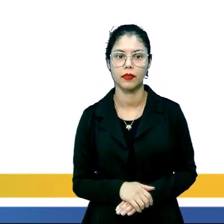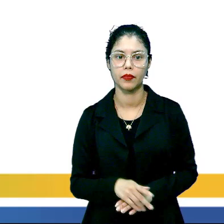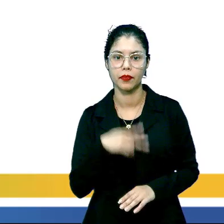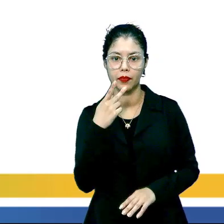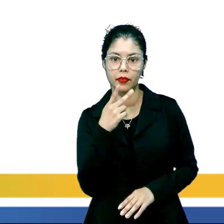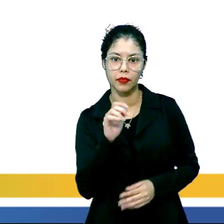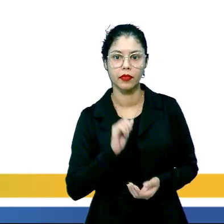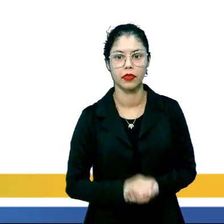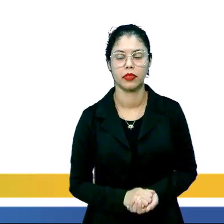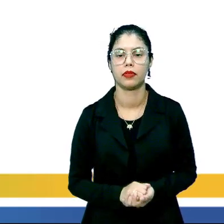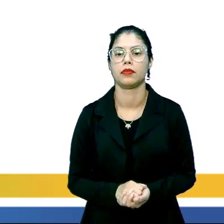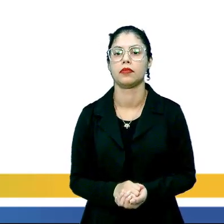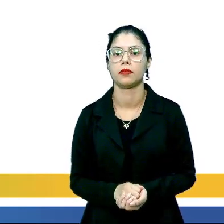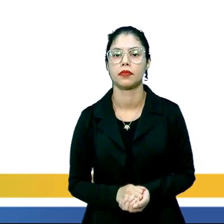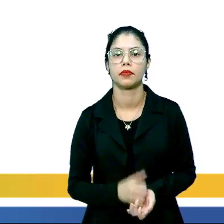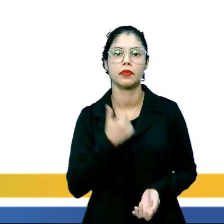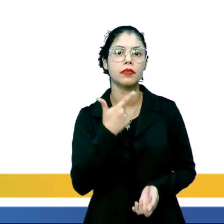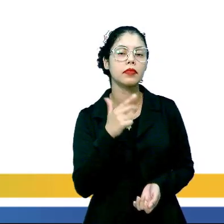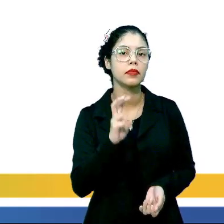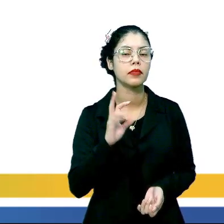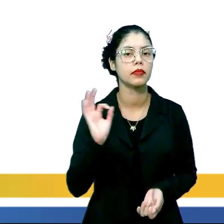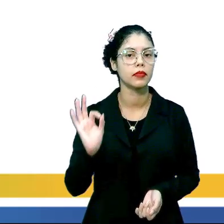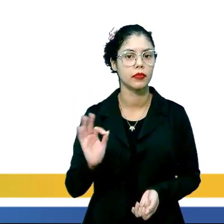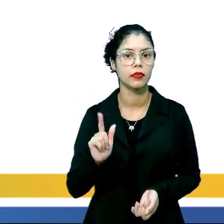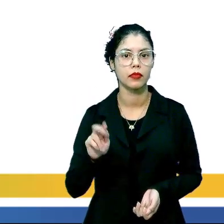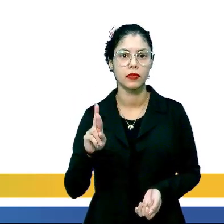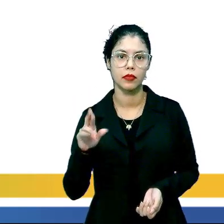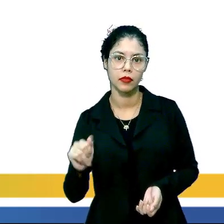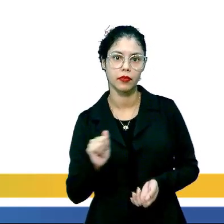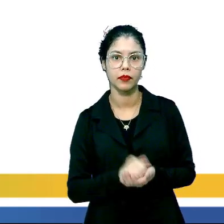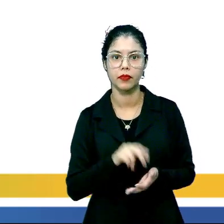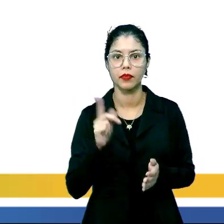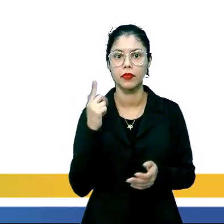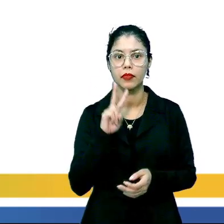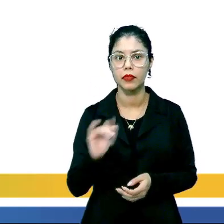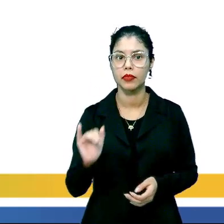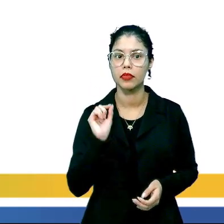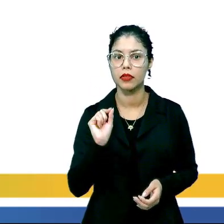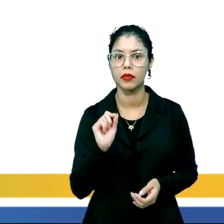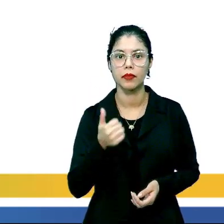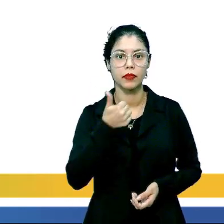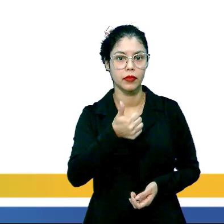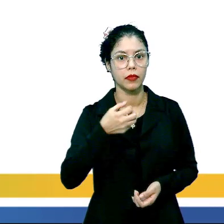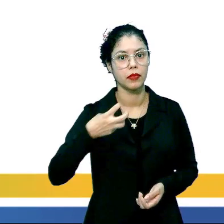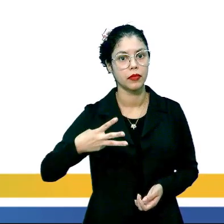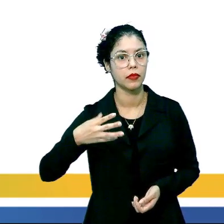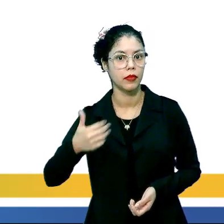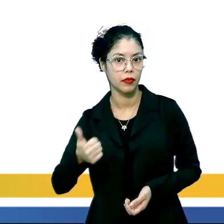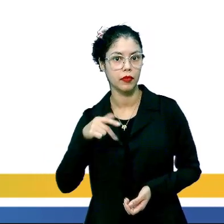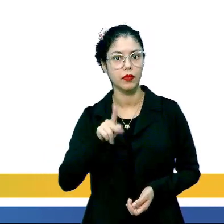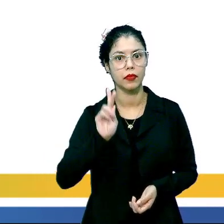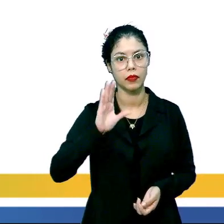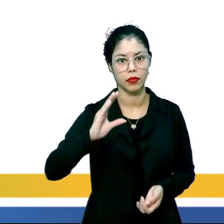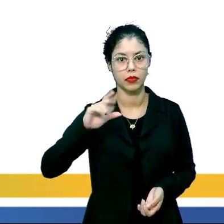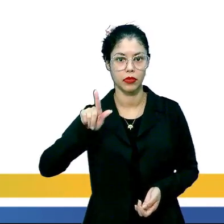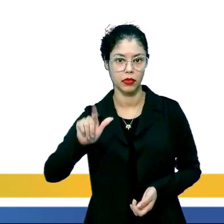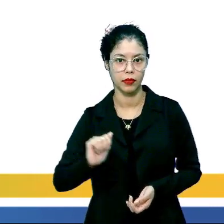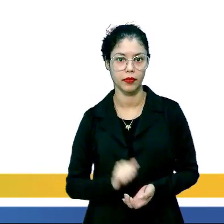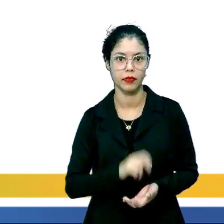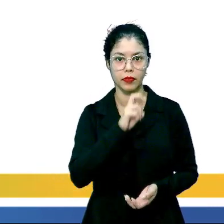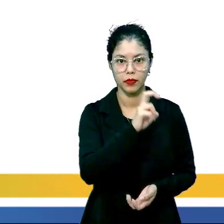que o valor energético de 25 gramas desse chocolate equivale a 131 quilocal